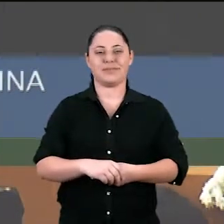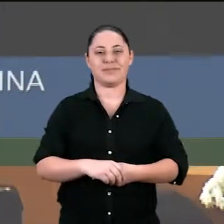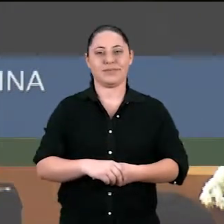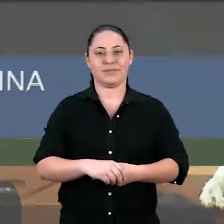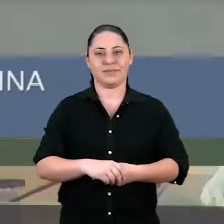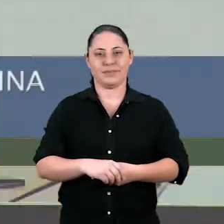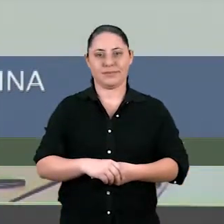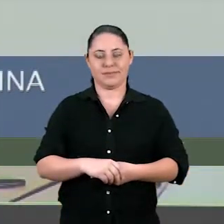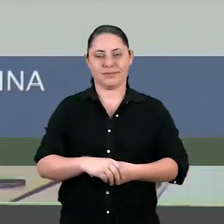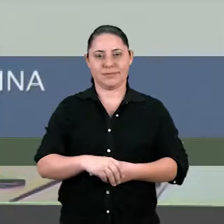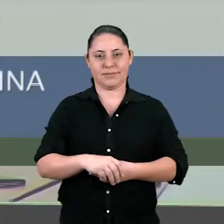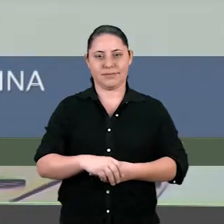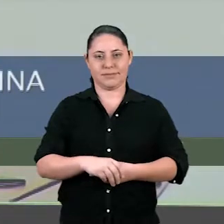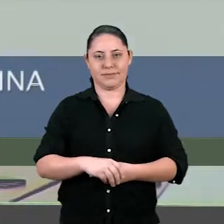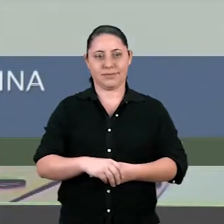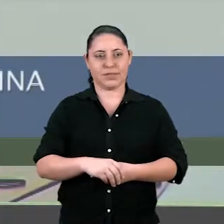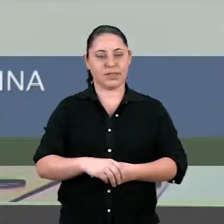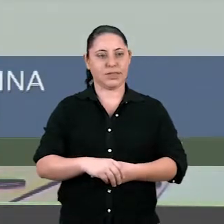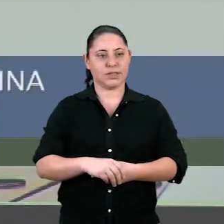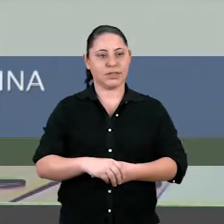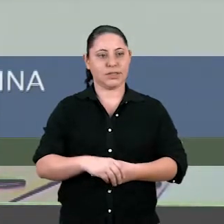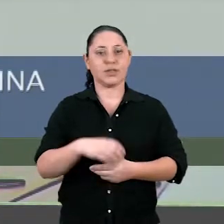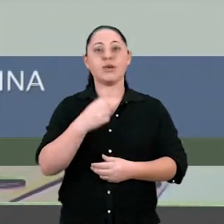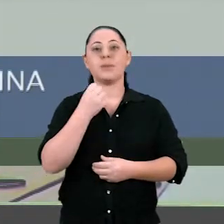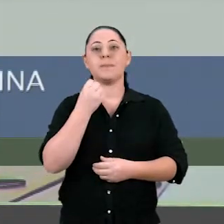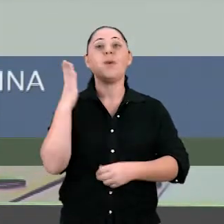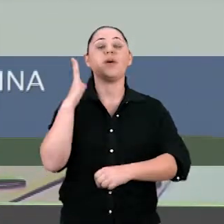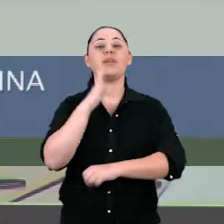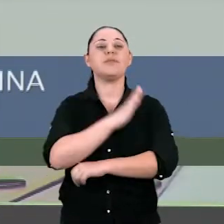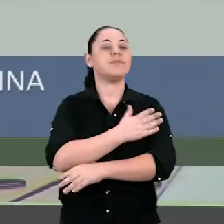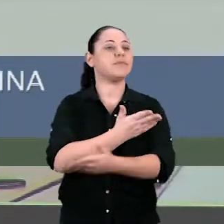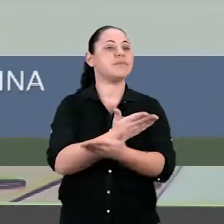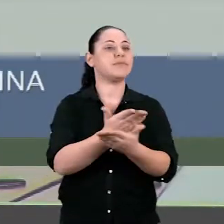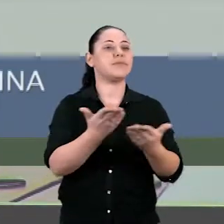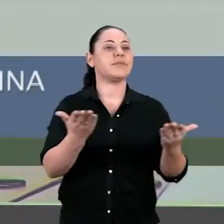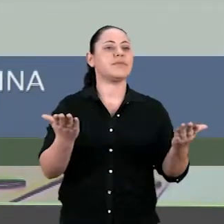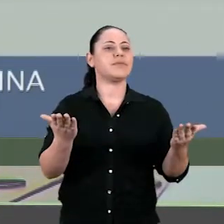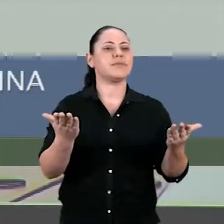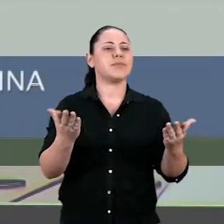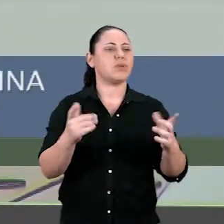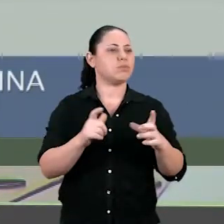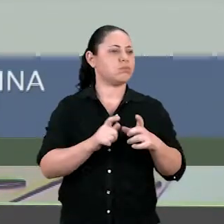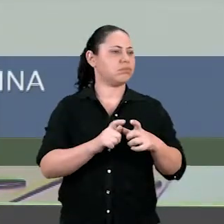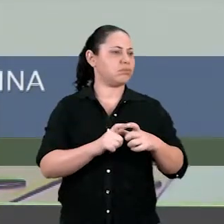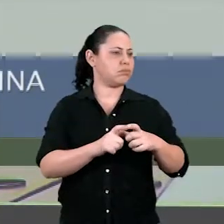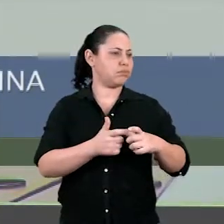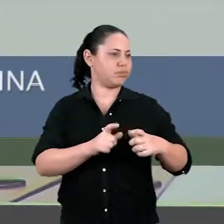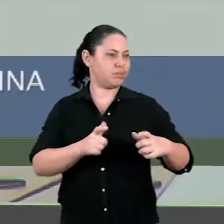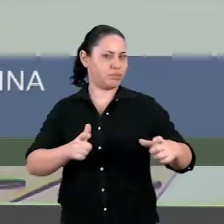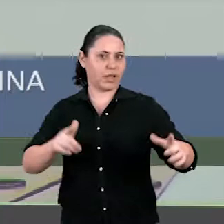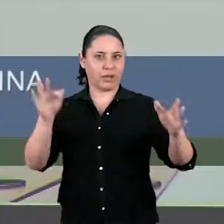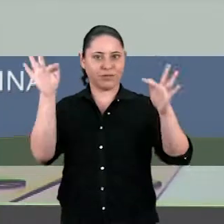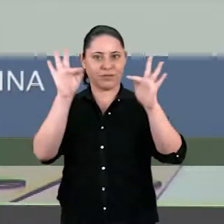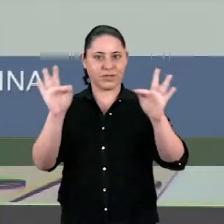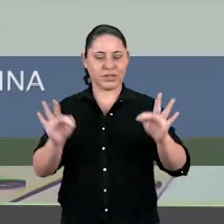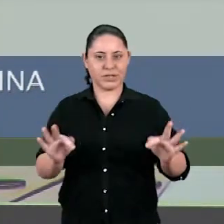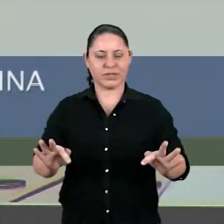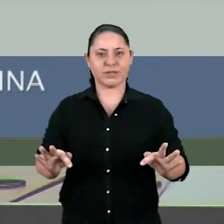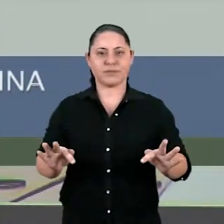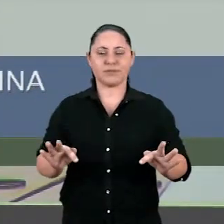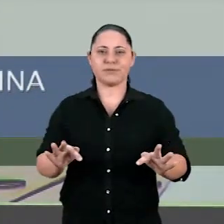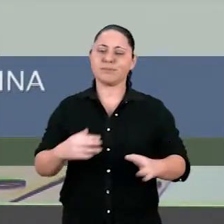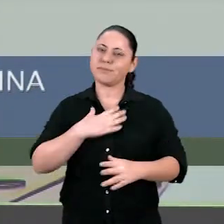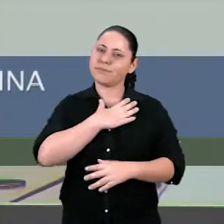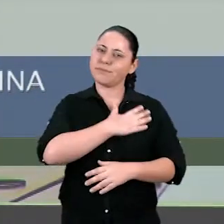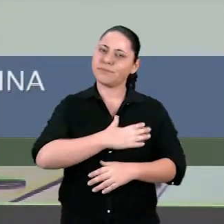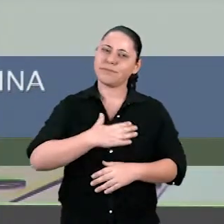Boa tarde a todos. É uma imensa felicidade, uma honra estar aqui hoje. Eu agradeço, em